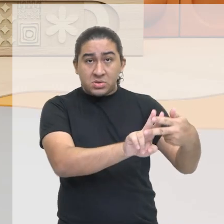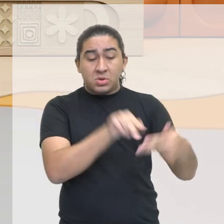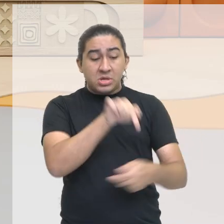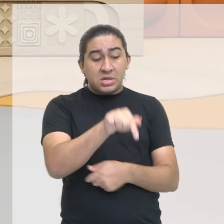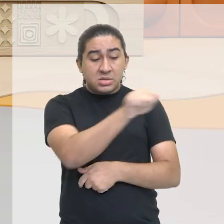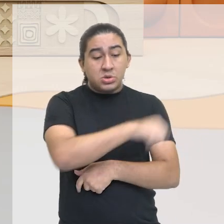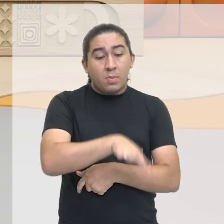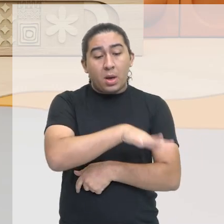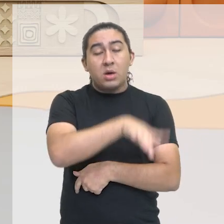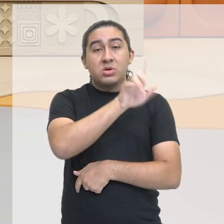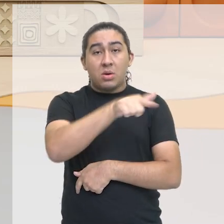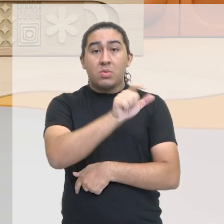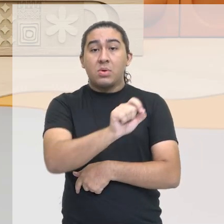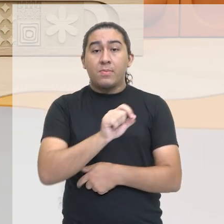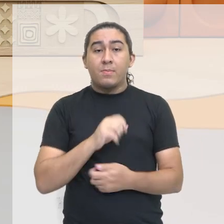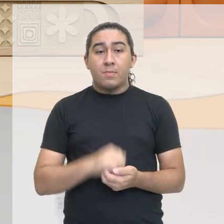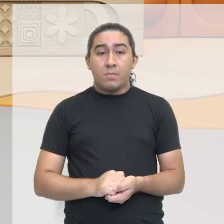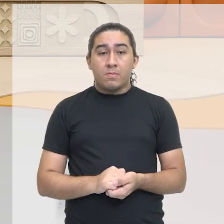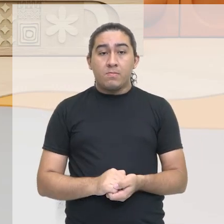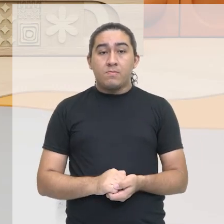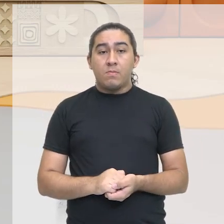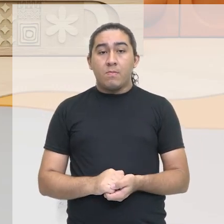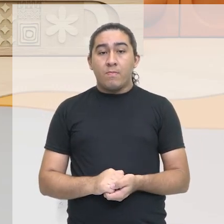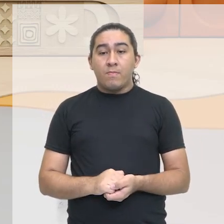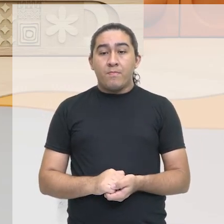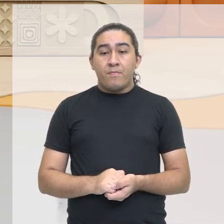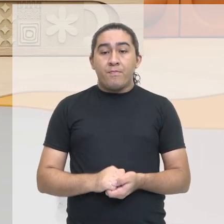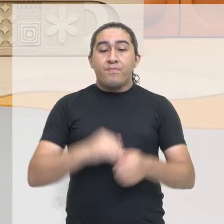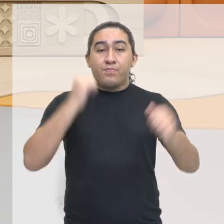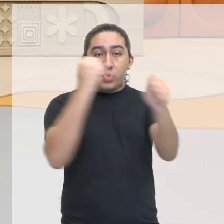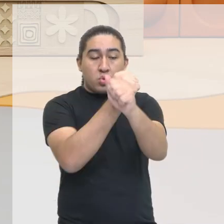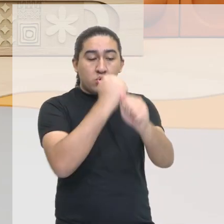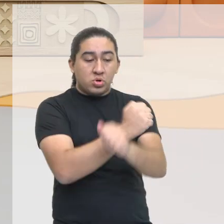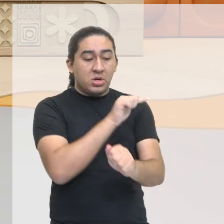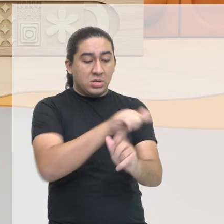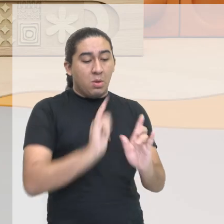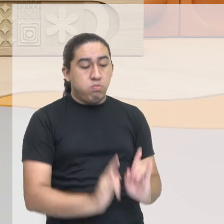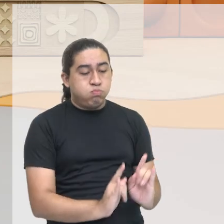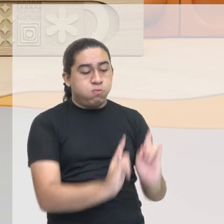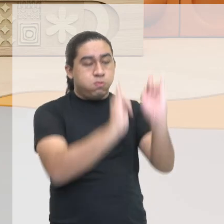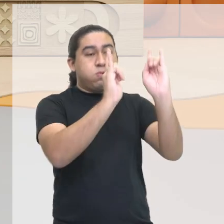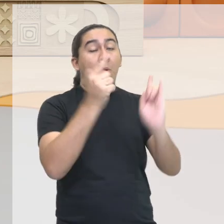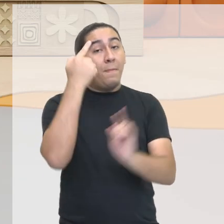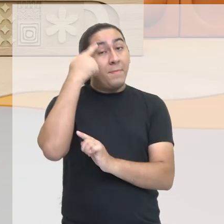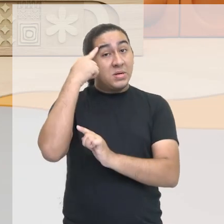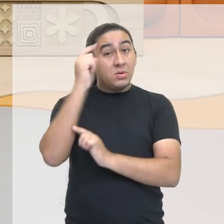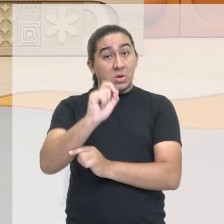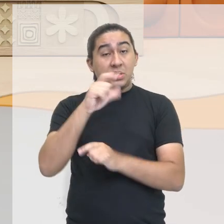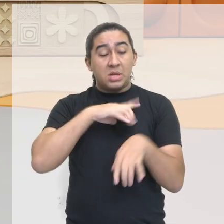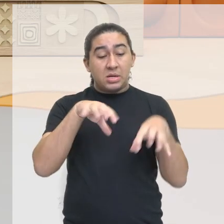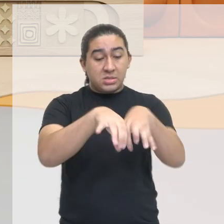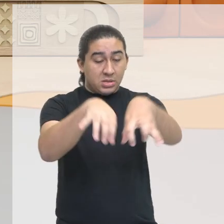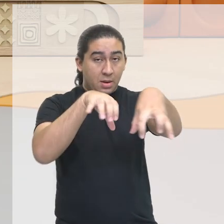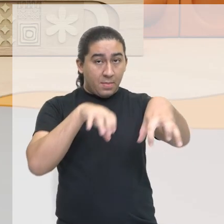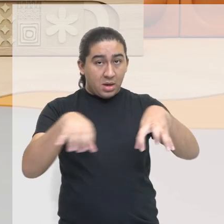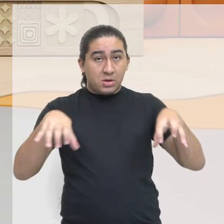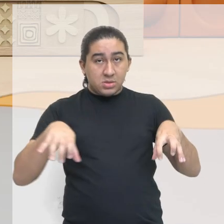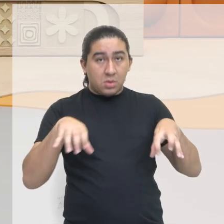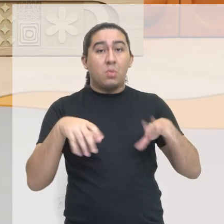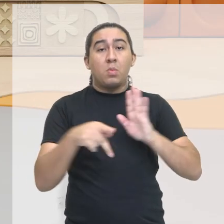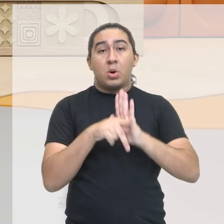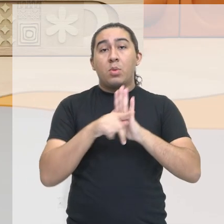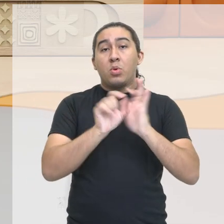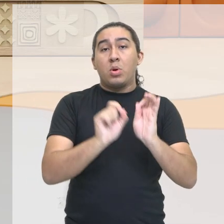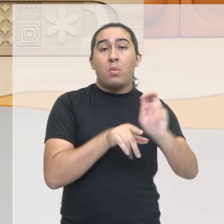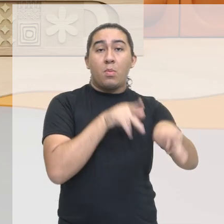esses locais, eles foram ali construídos visando justamente essa segregação